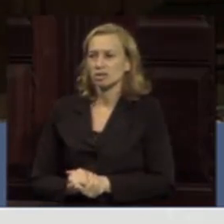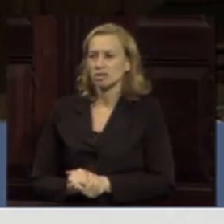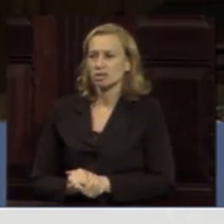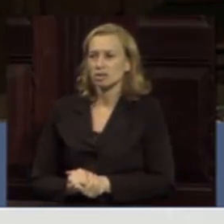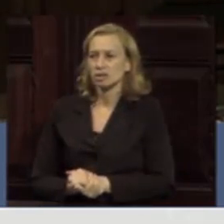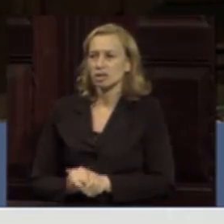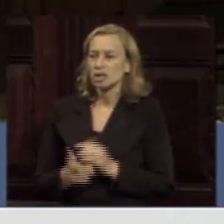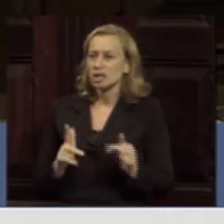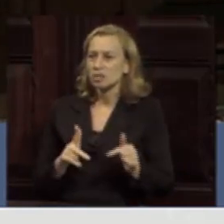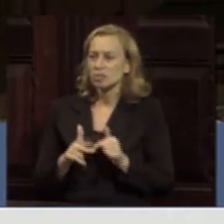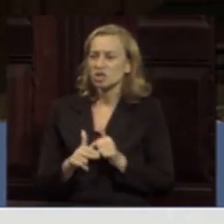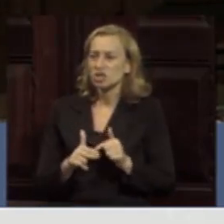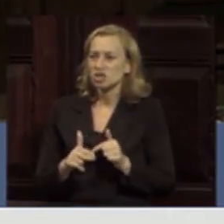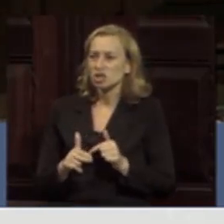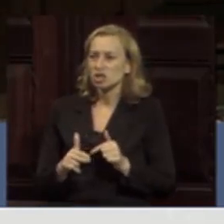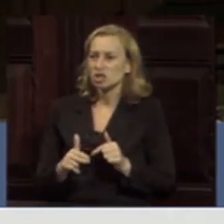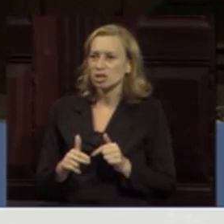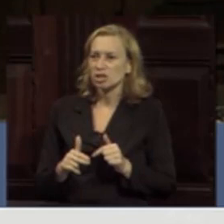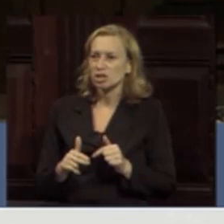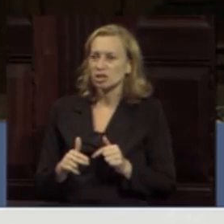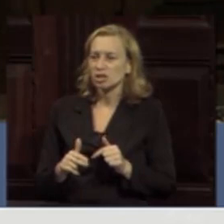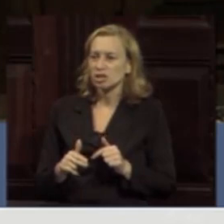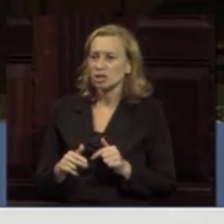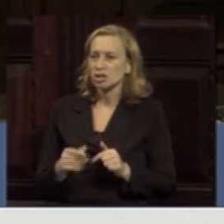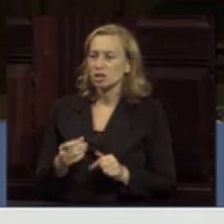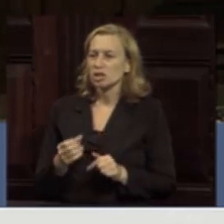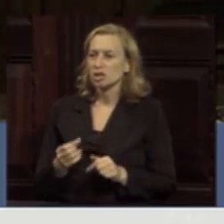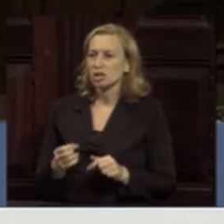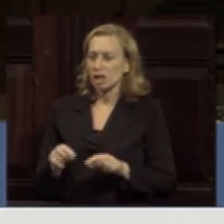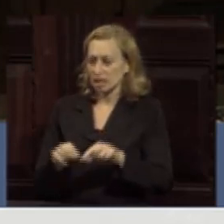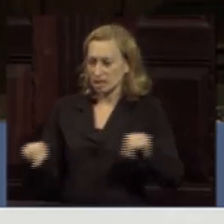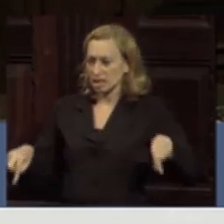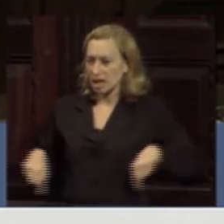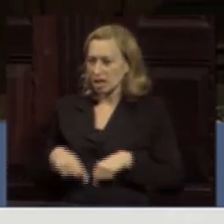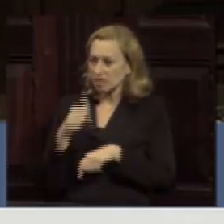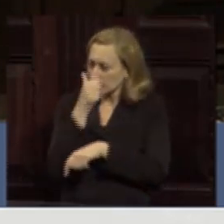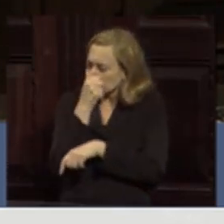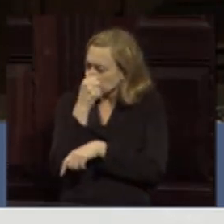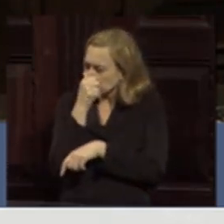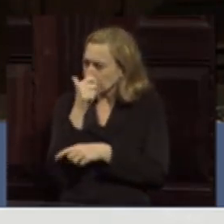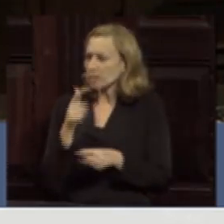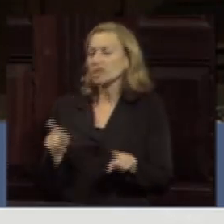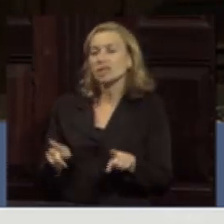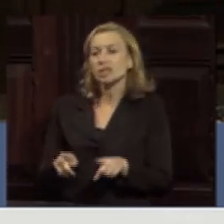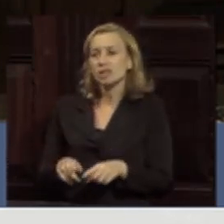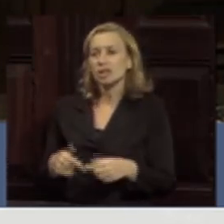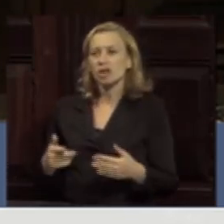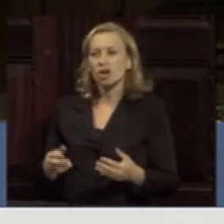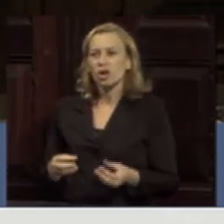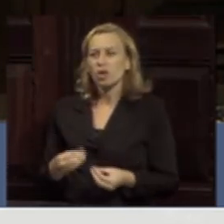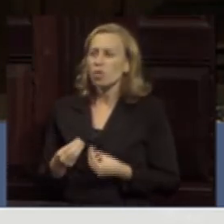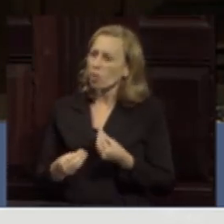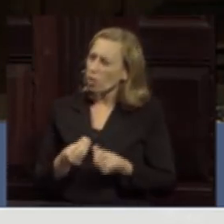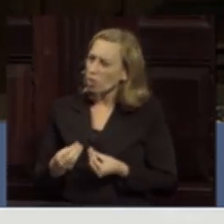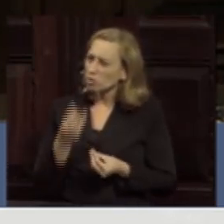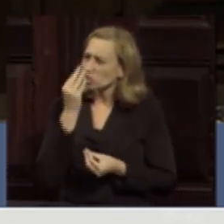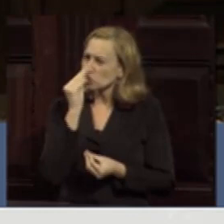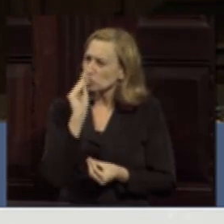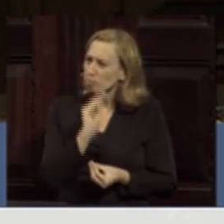para impedir que turmas fiquem com um número muito maior de alunos. E, além disso, são tratados como baderneiros,